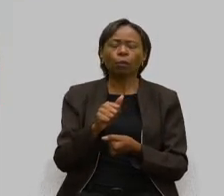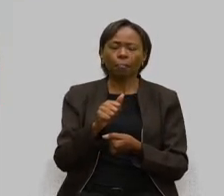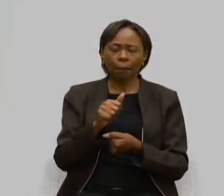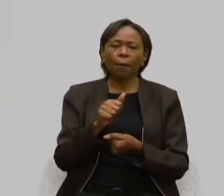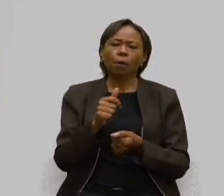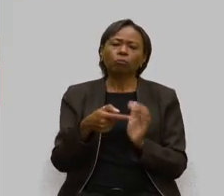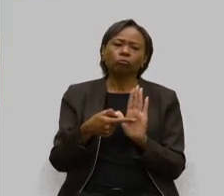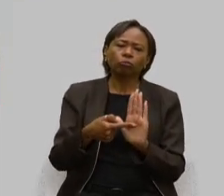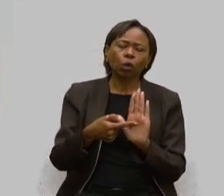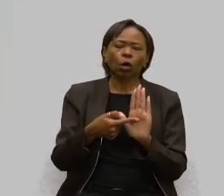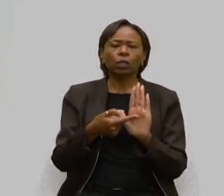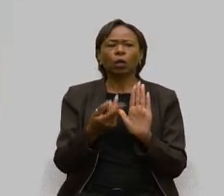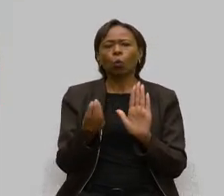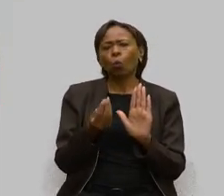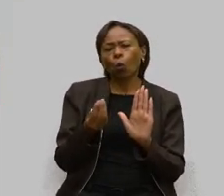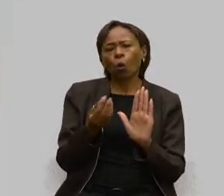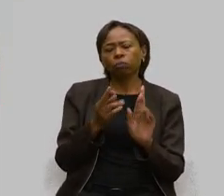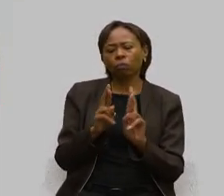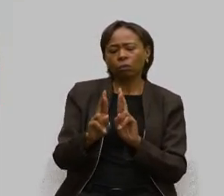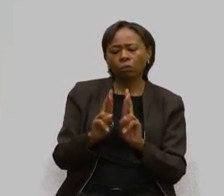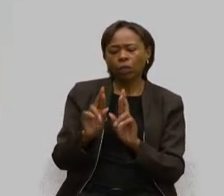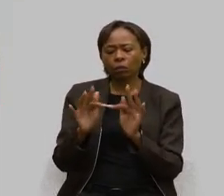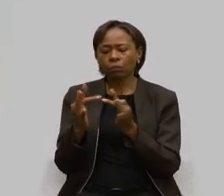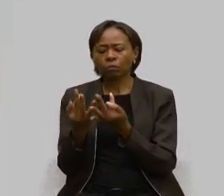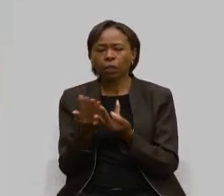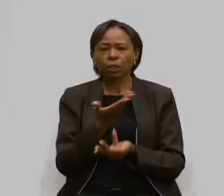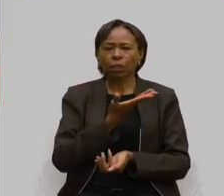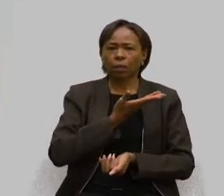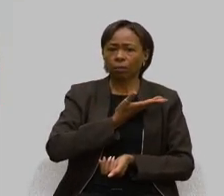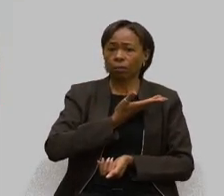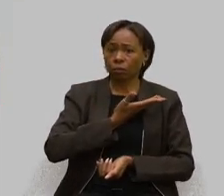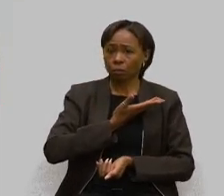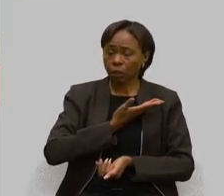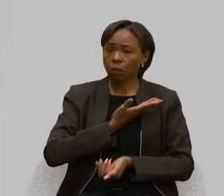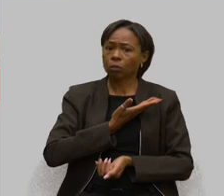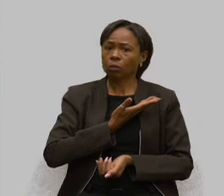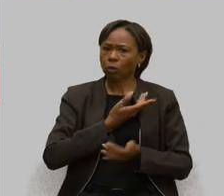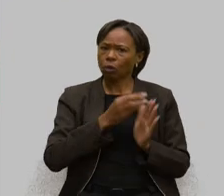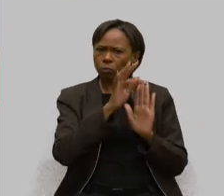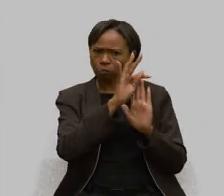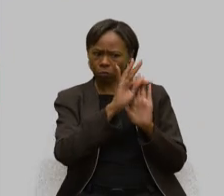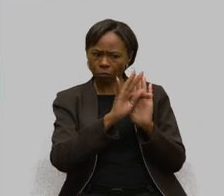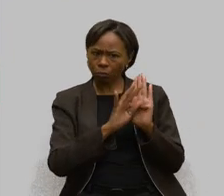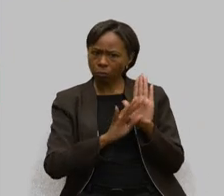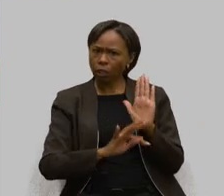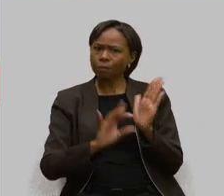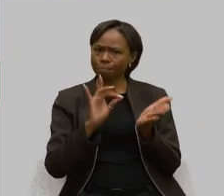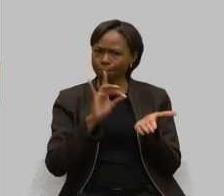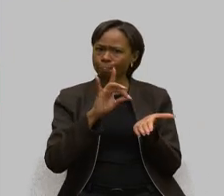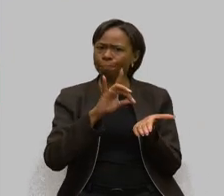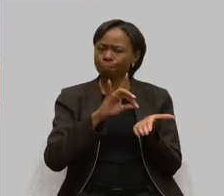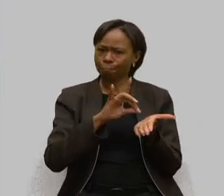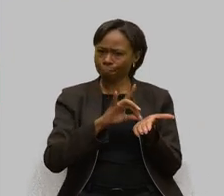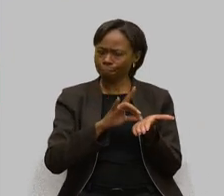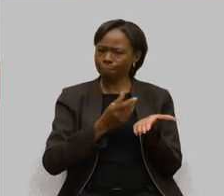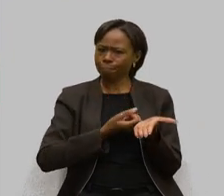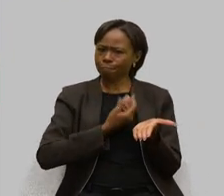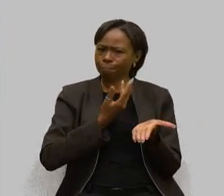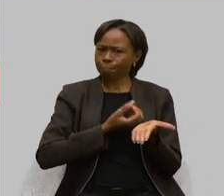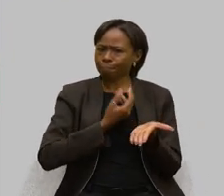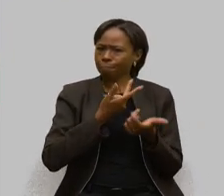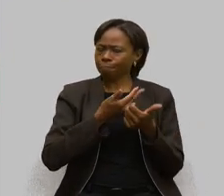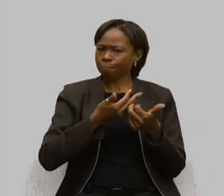cotidiano entre familiares e amigos os textos são tratados de maneira original e poética com uma abordagem